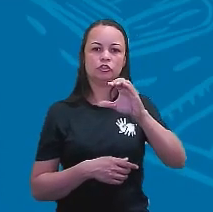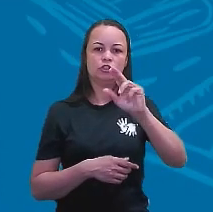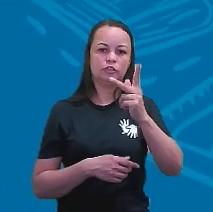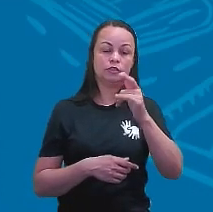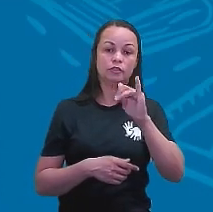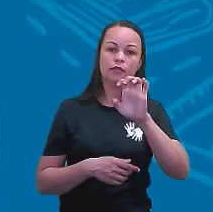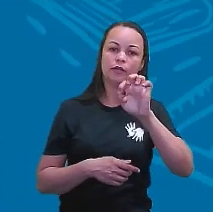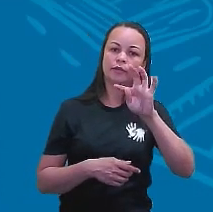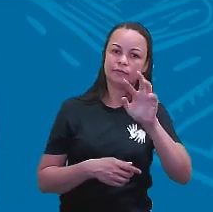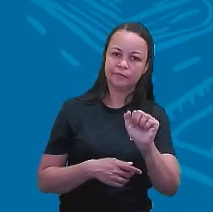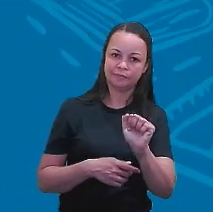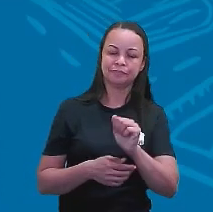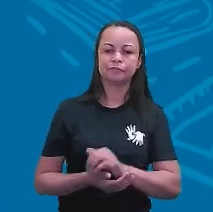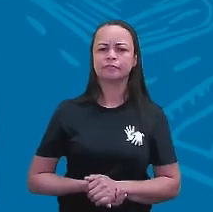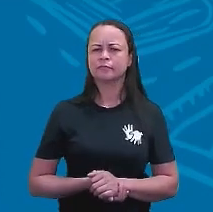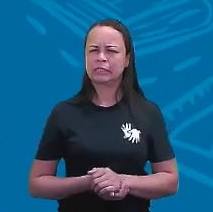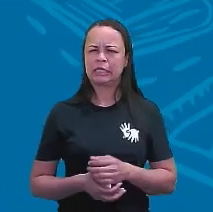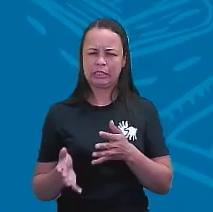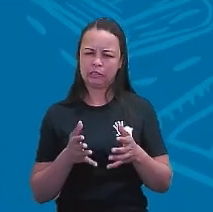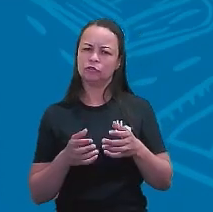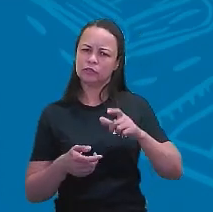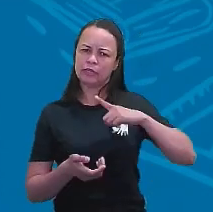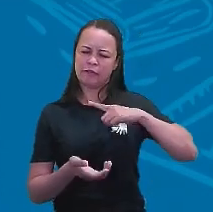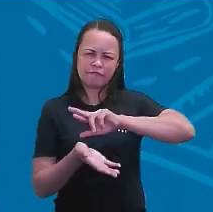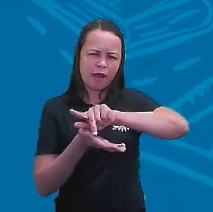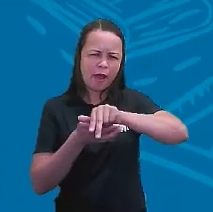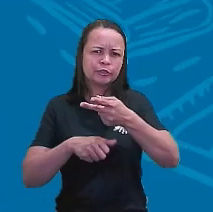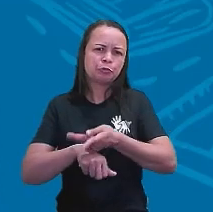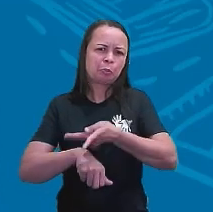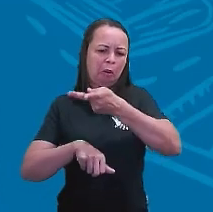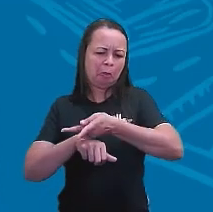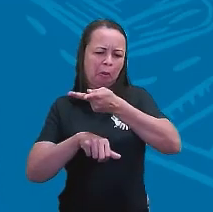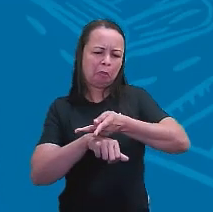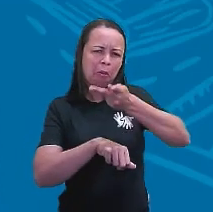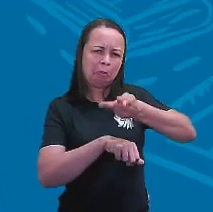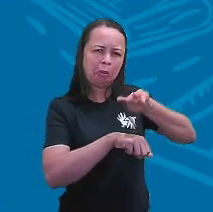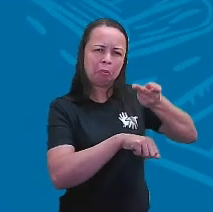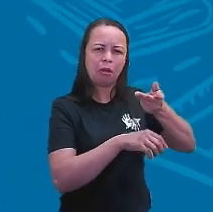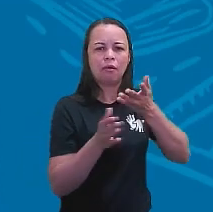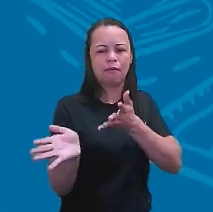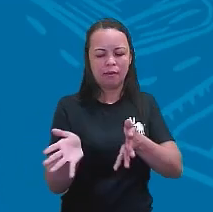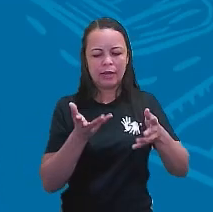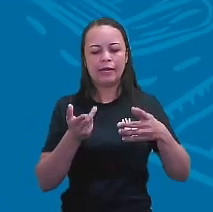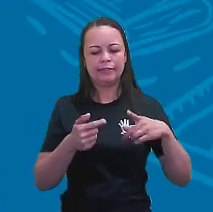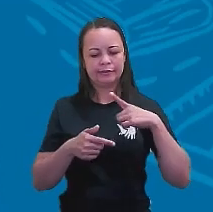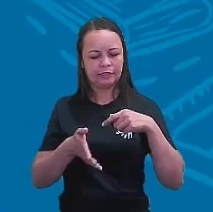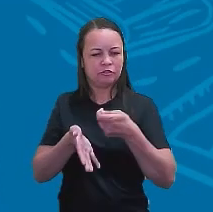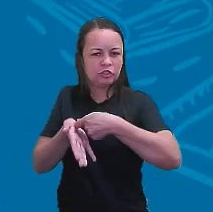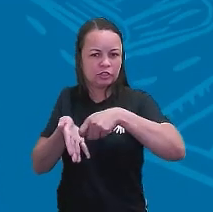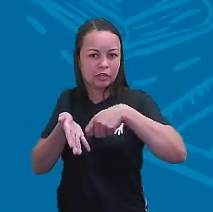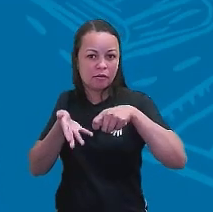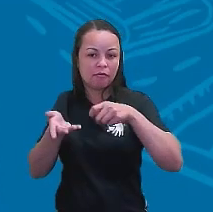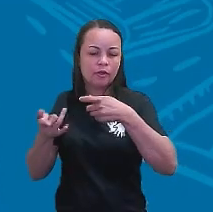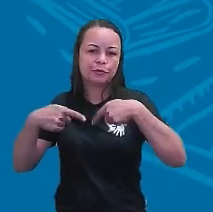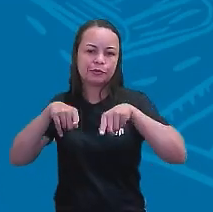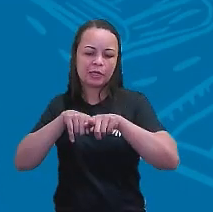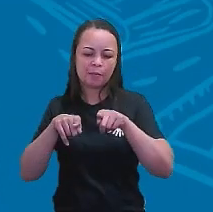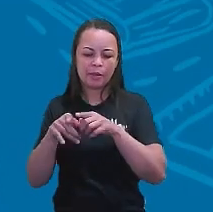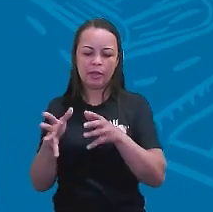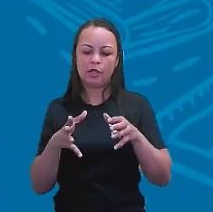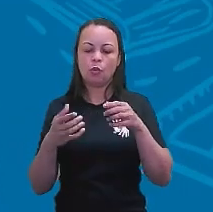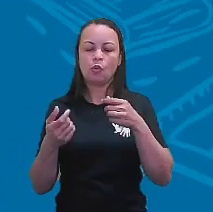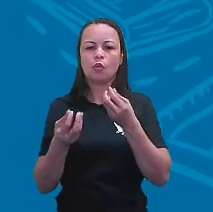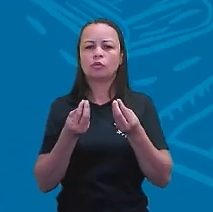premiações. E não é à toa, né, gente? Também escreveu, gente, os 2 volumes aí de ensaios chamados de O